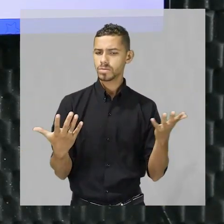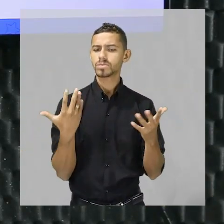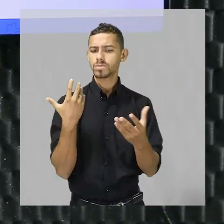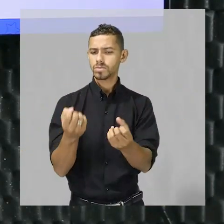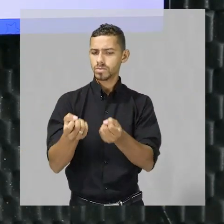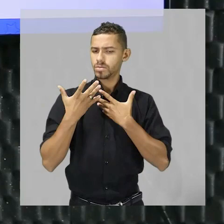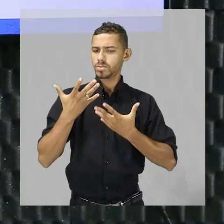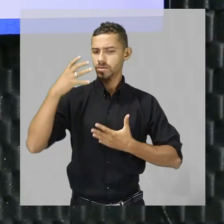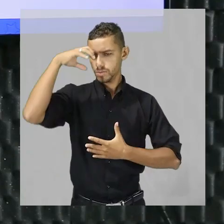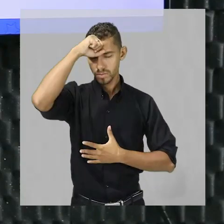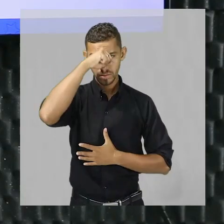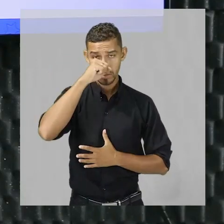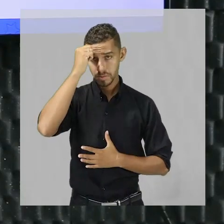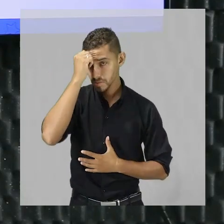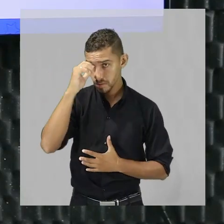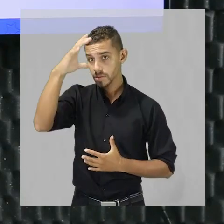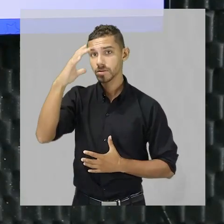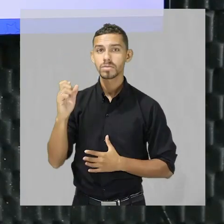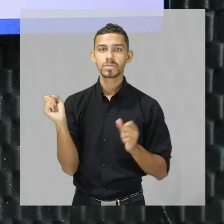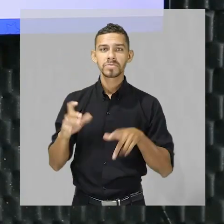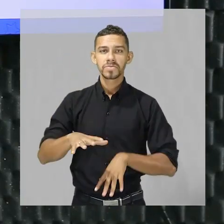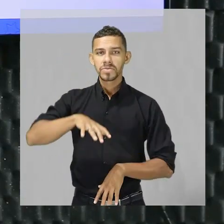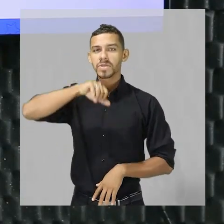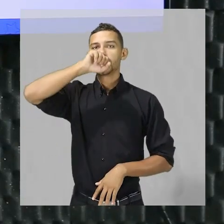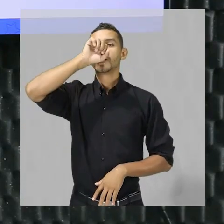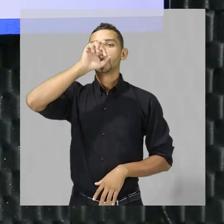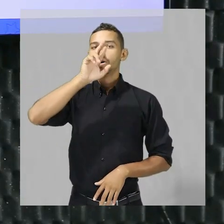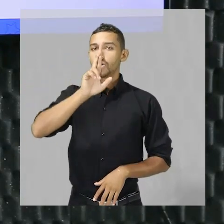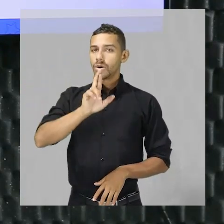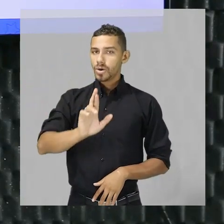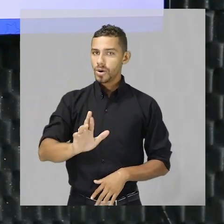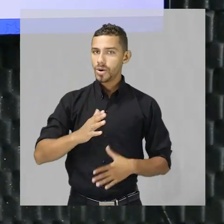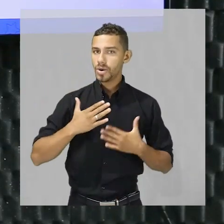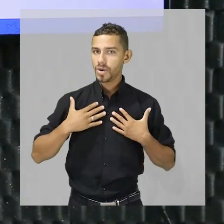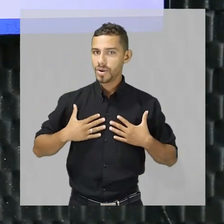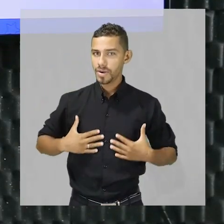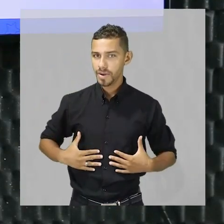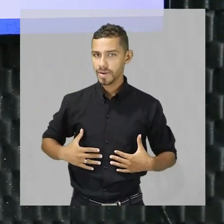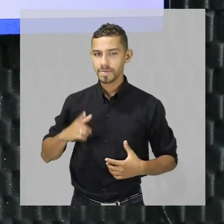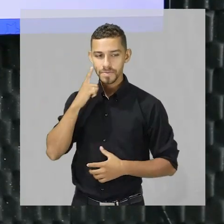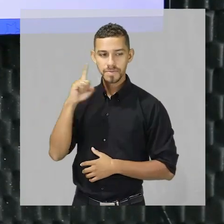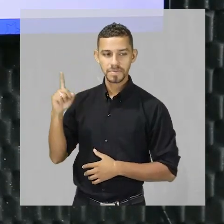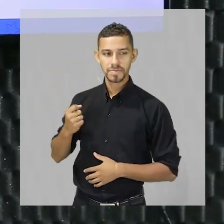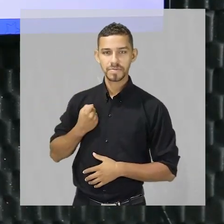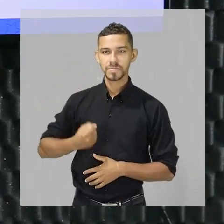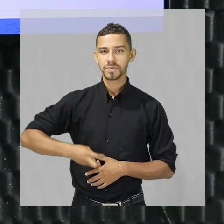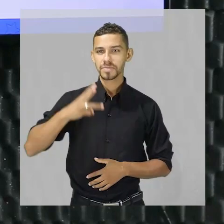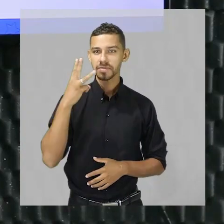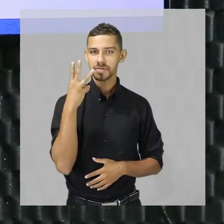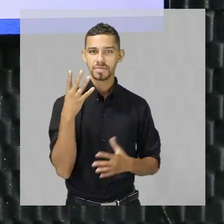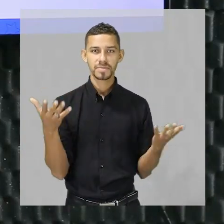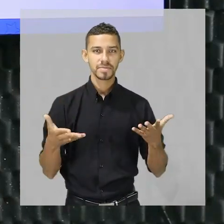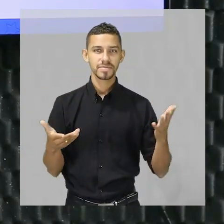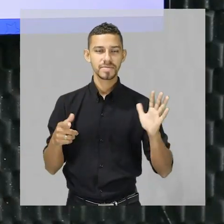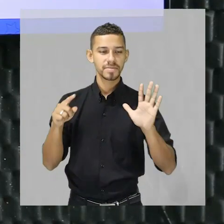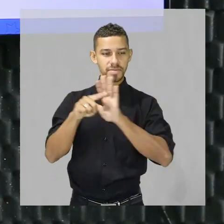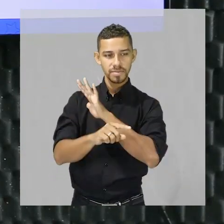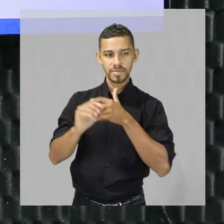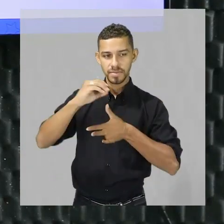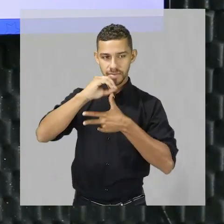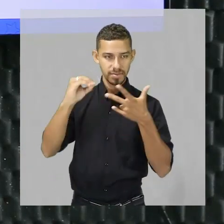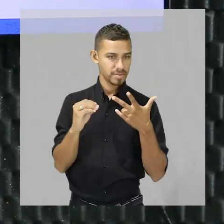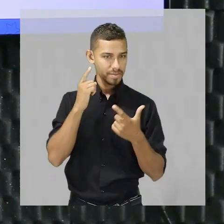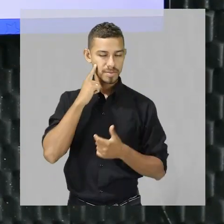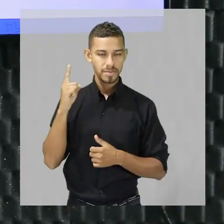ela te trouxe. Belezinha? Respira. Bora responder mais uma questão. A questão da UEMA. Muita atenção